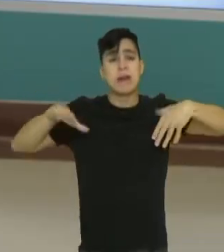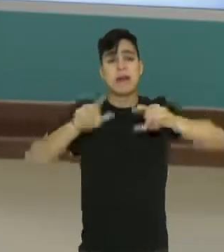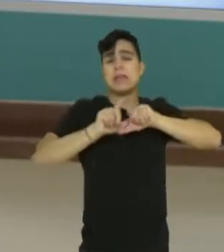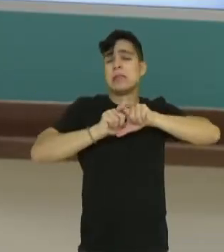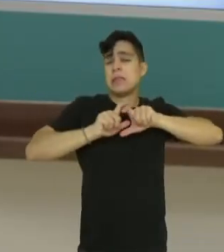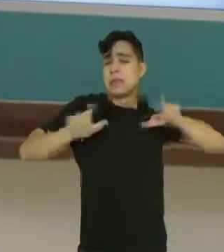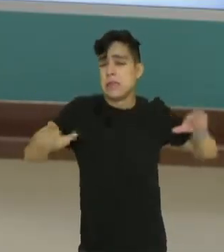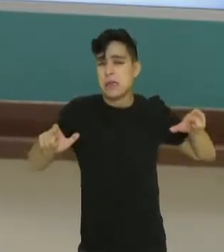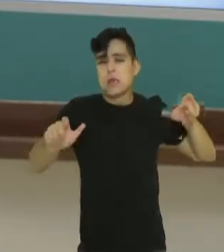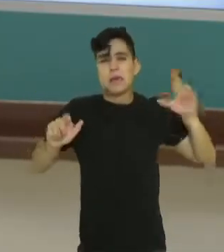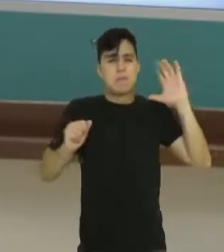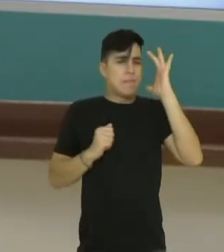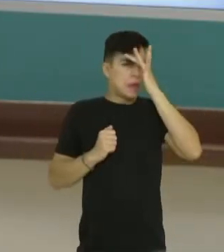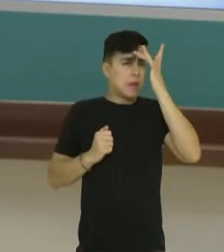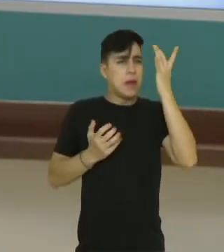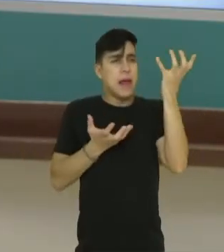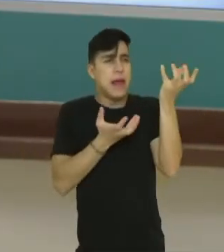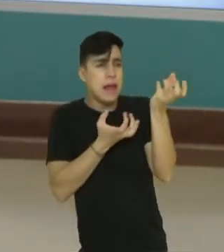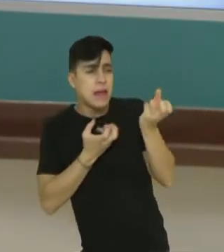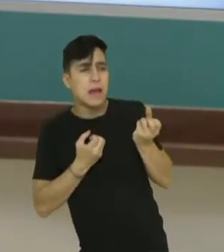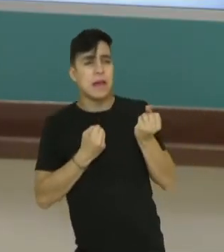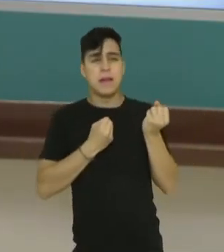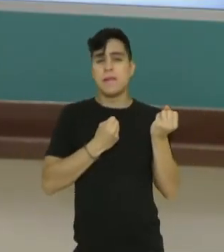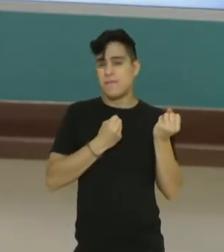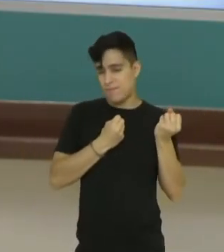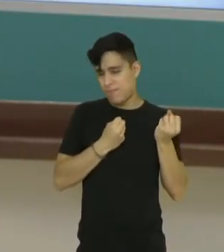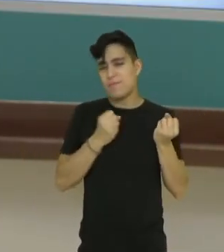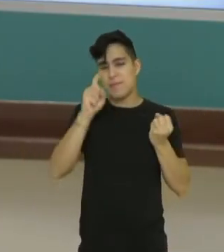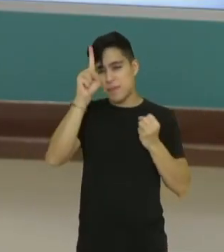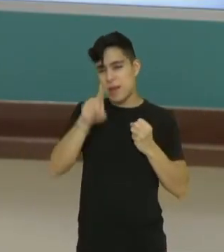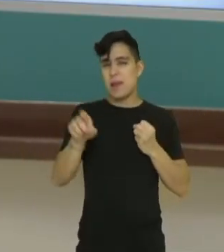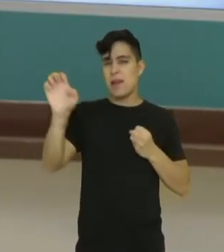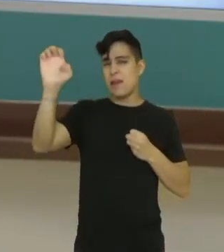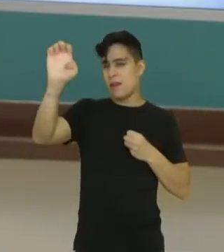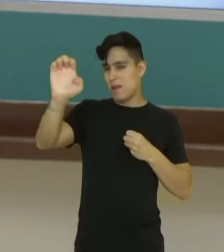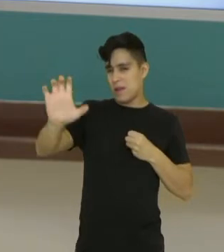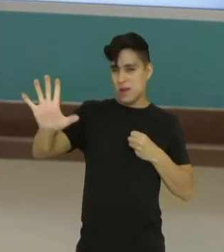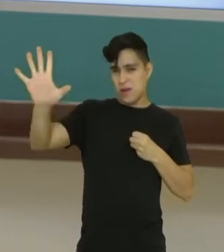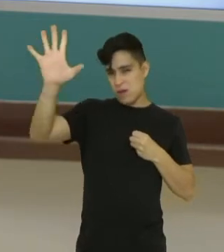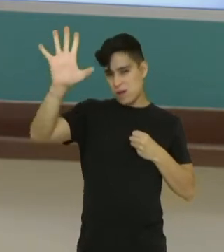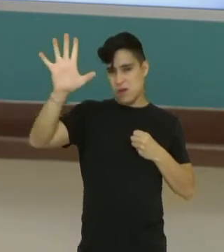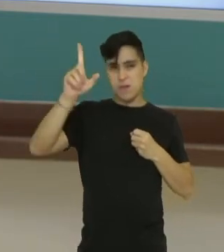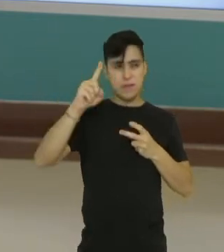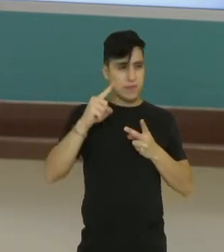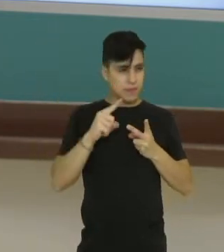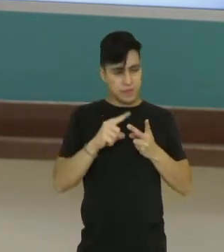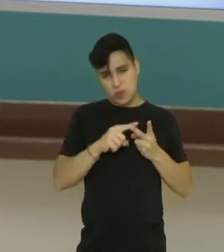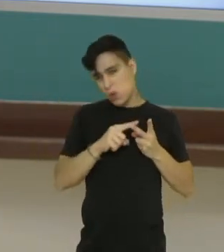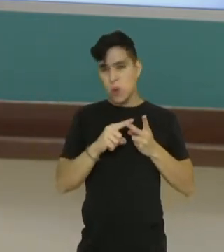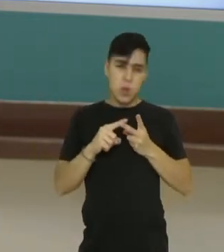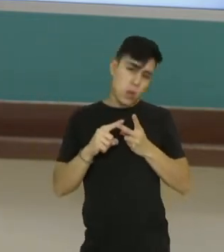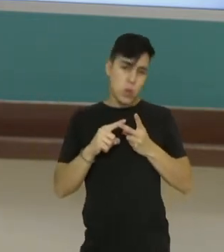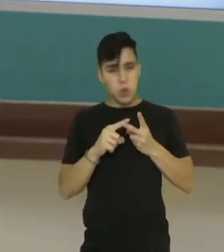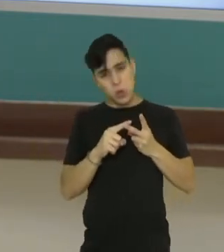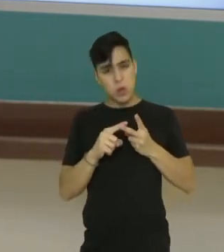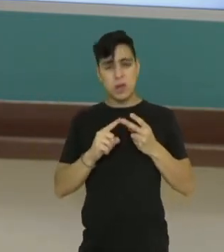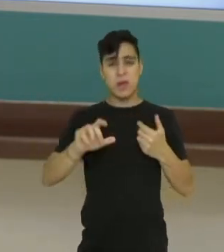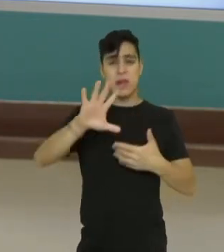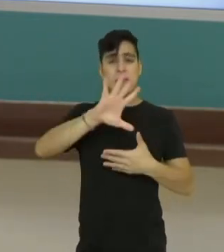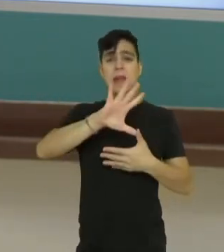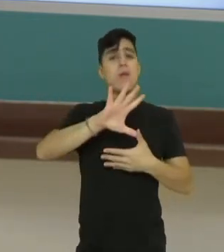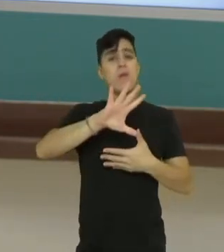mais recebem imigrantes, então, seriam a Europa e a parte do norte da